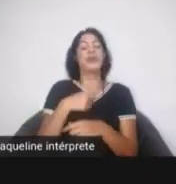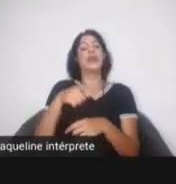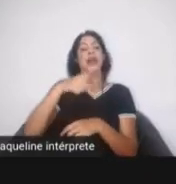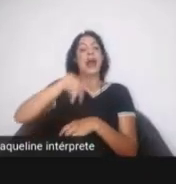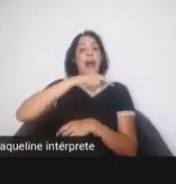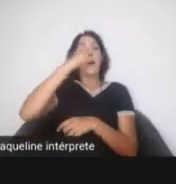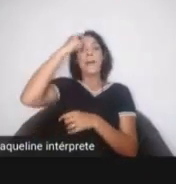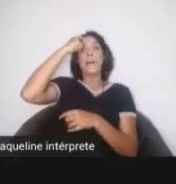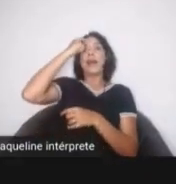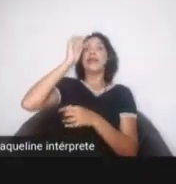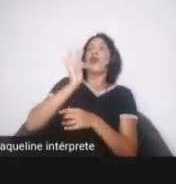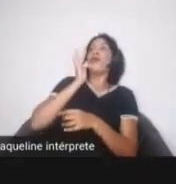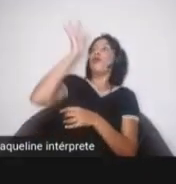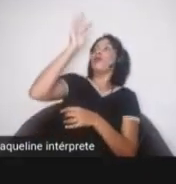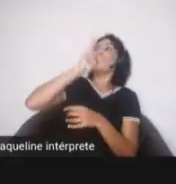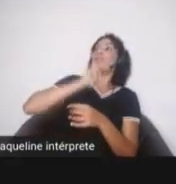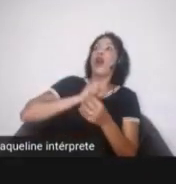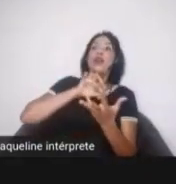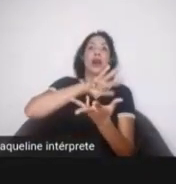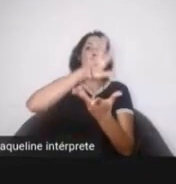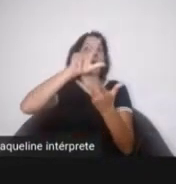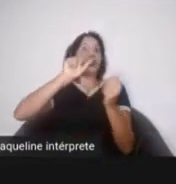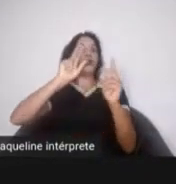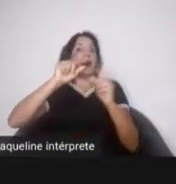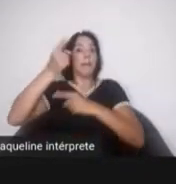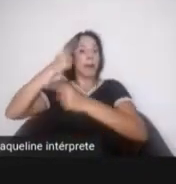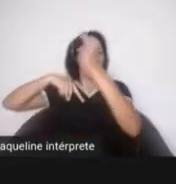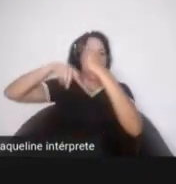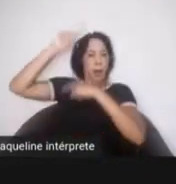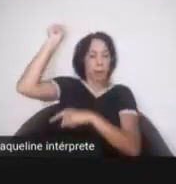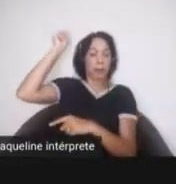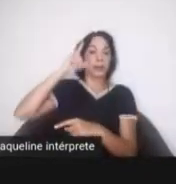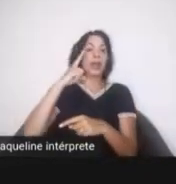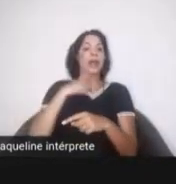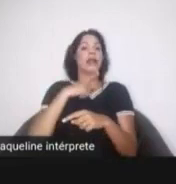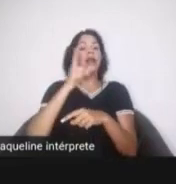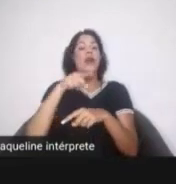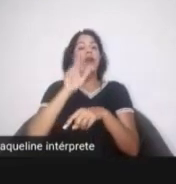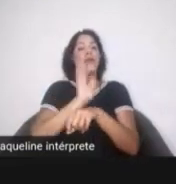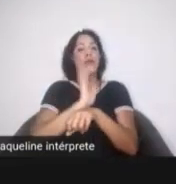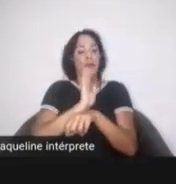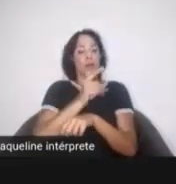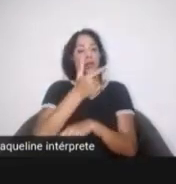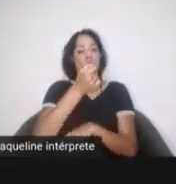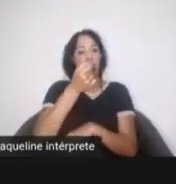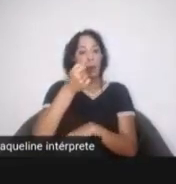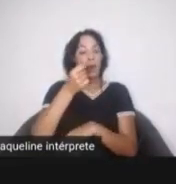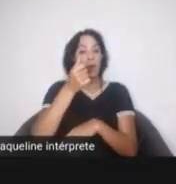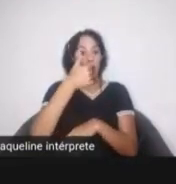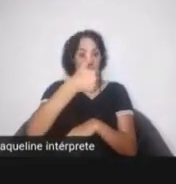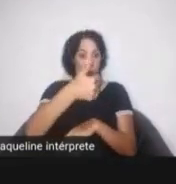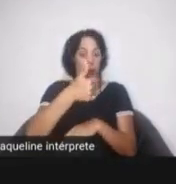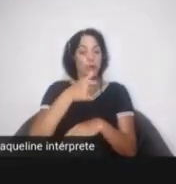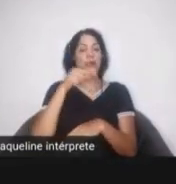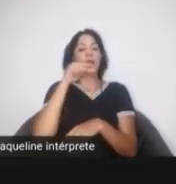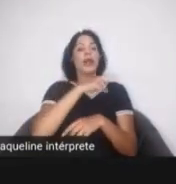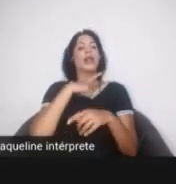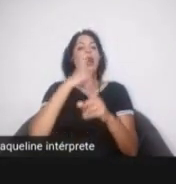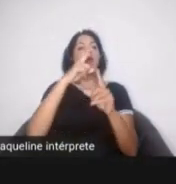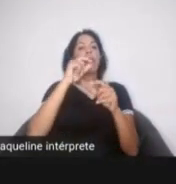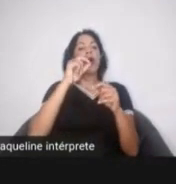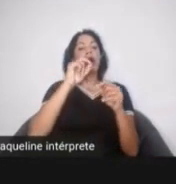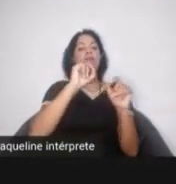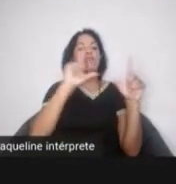estratosfera. 2001, Odisseia no Espaço, vocês puderem assistir, tem uma cena muito bonita que fala